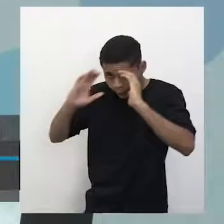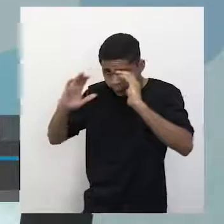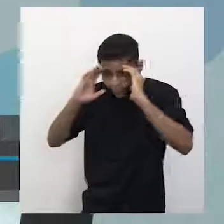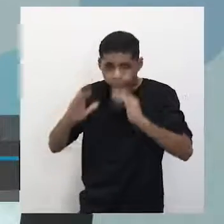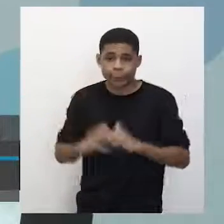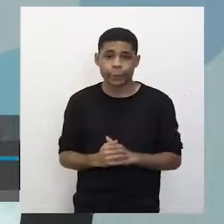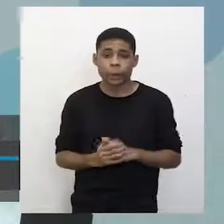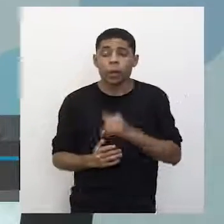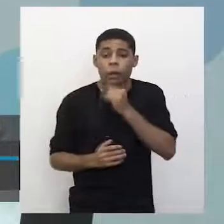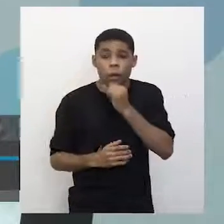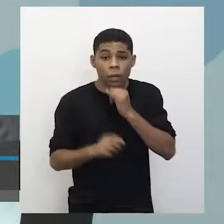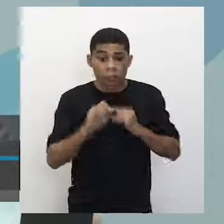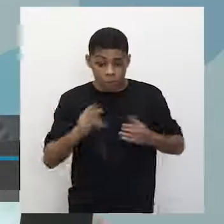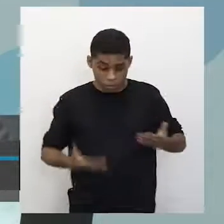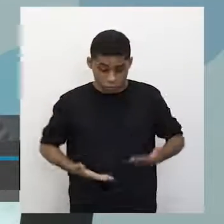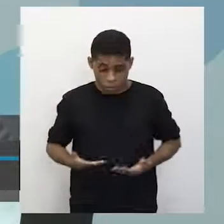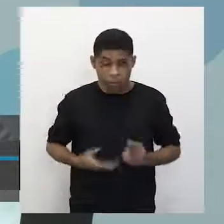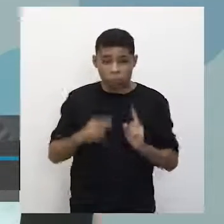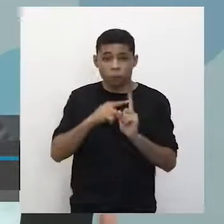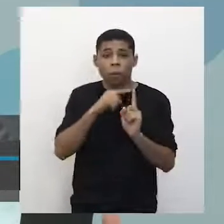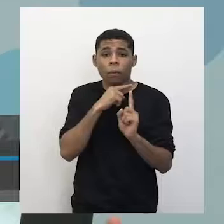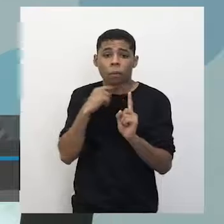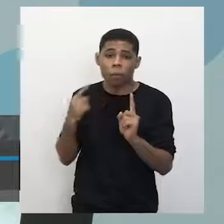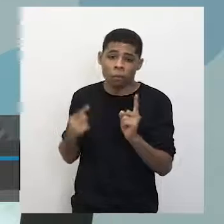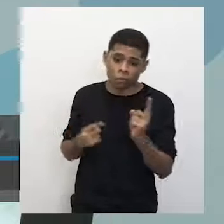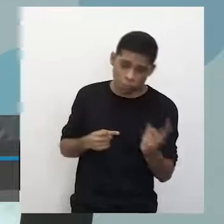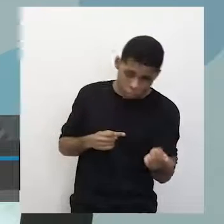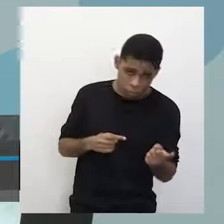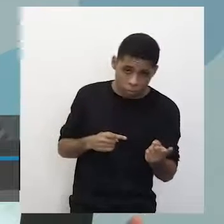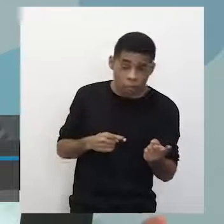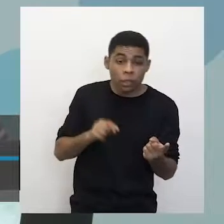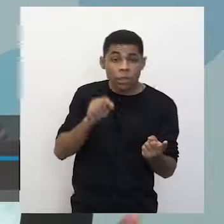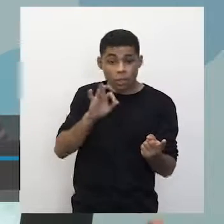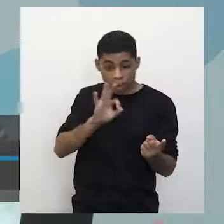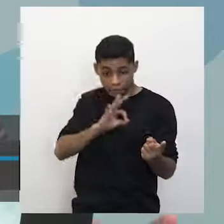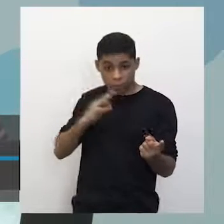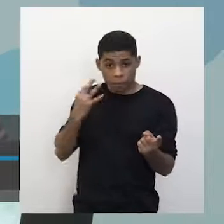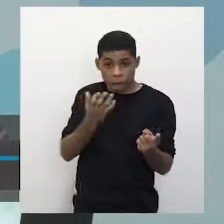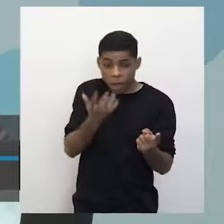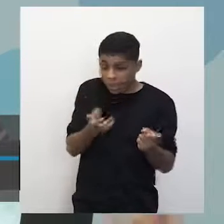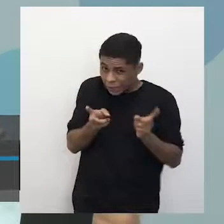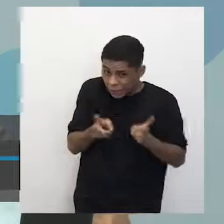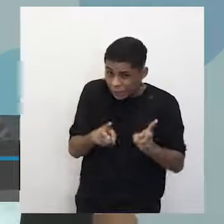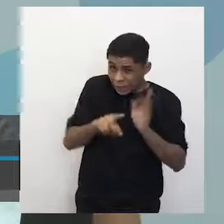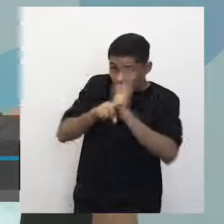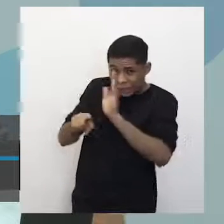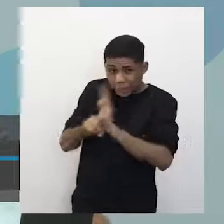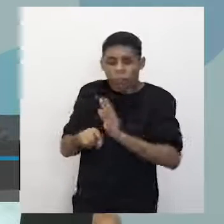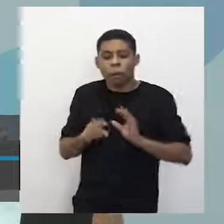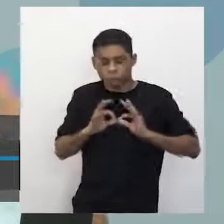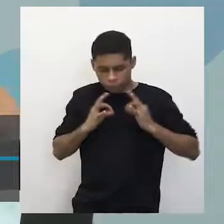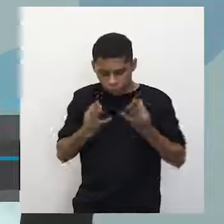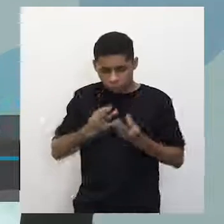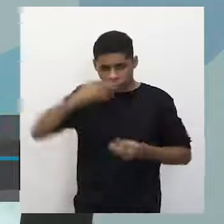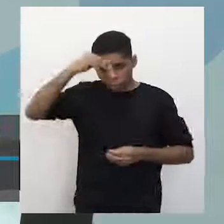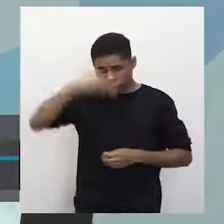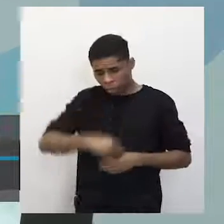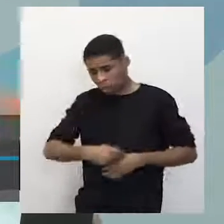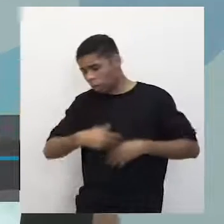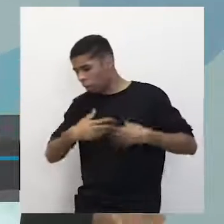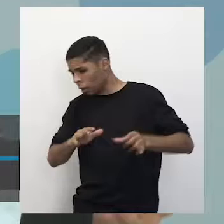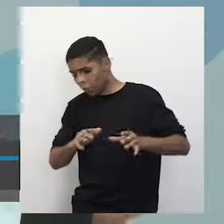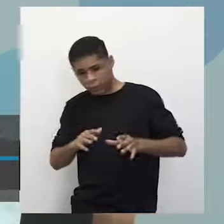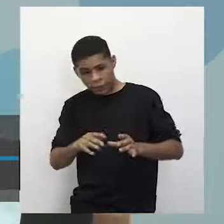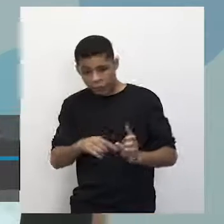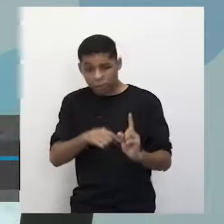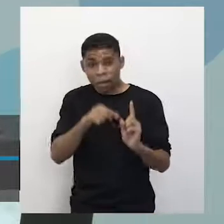servo falece, o que acontece? A família dele, se quiser continuar trabalhando no feudo, ela tem que trabalhar a quantidade, ou